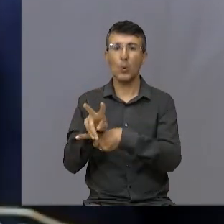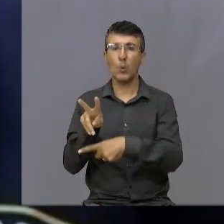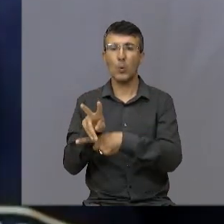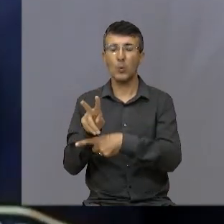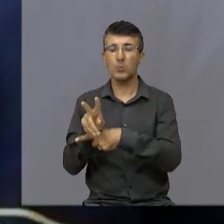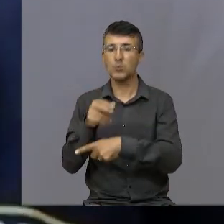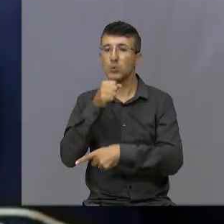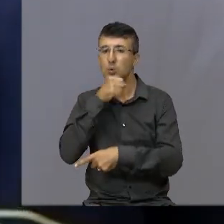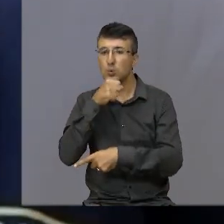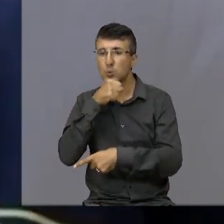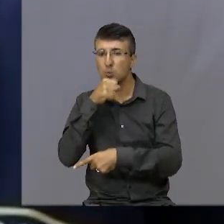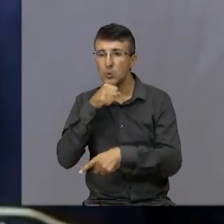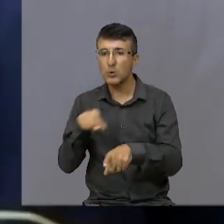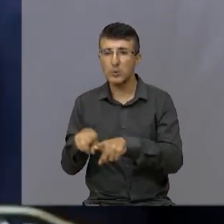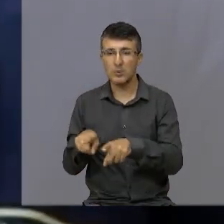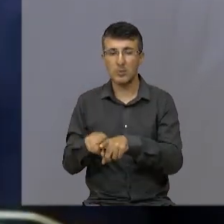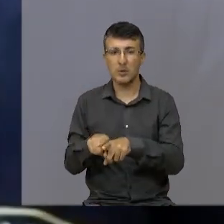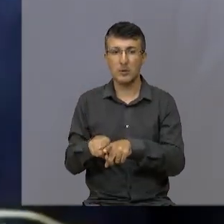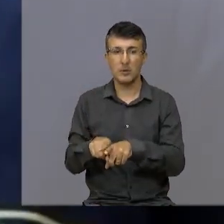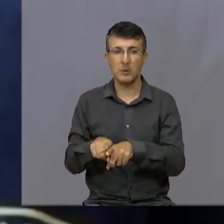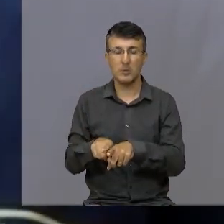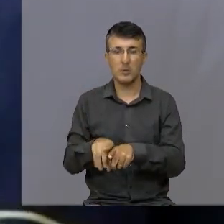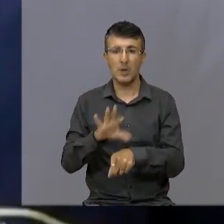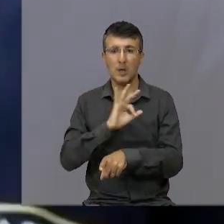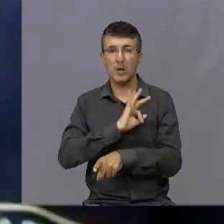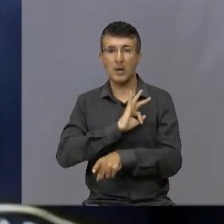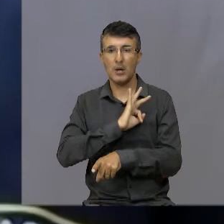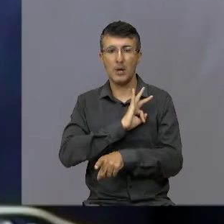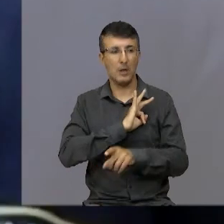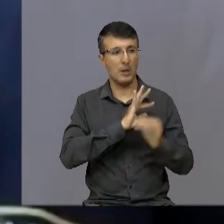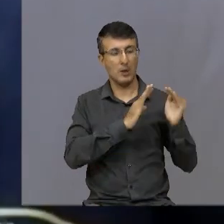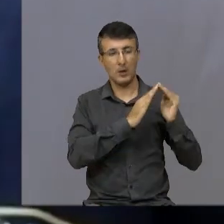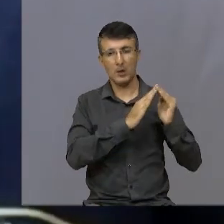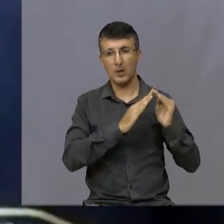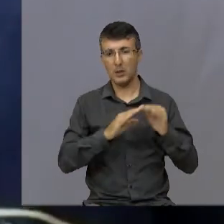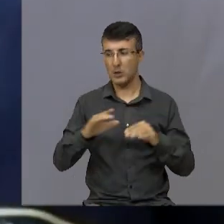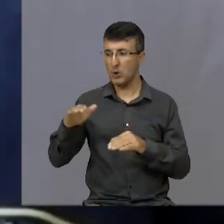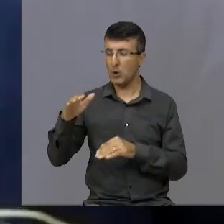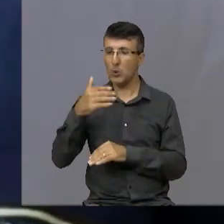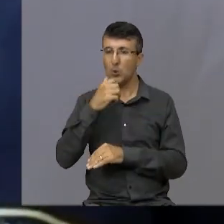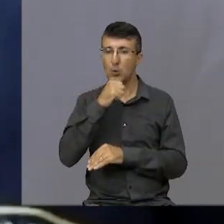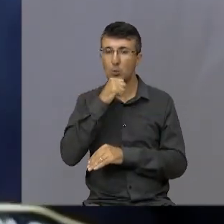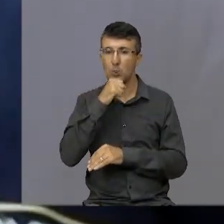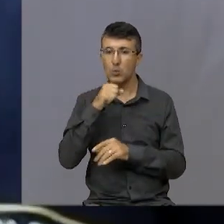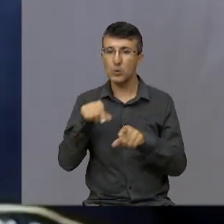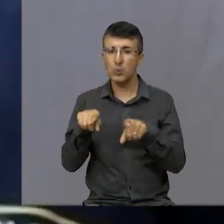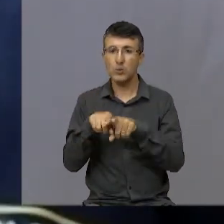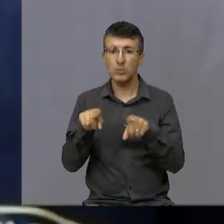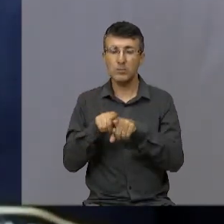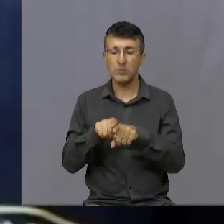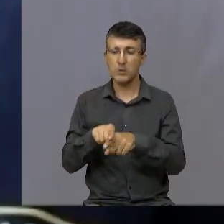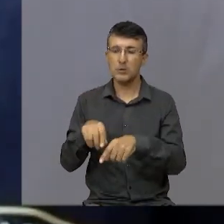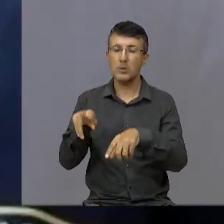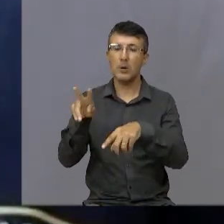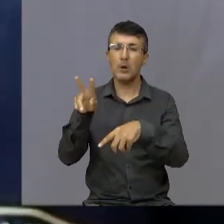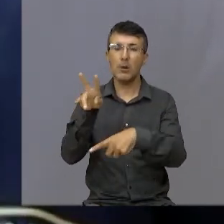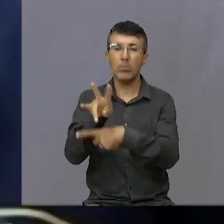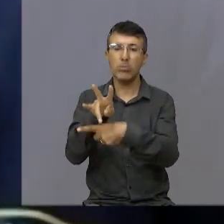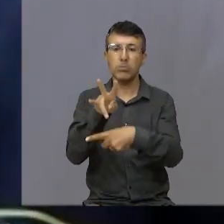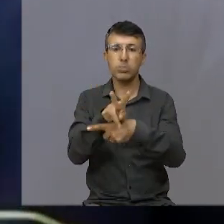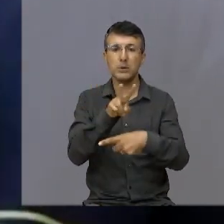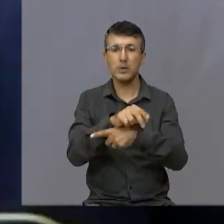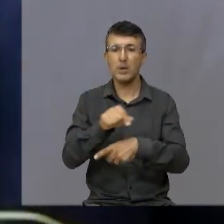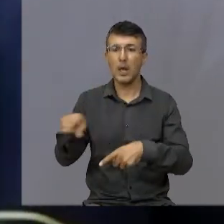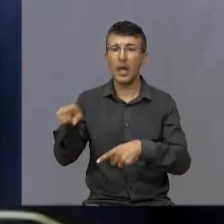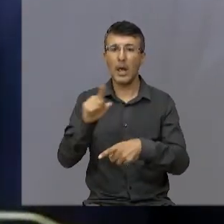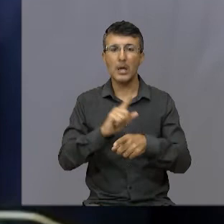idosos. Tá? A delegacia do idoso também, eu acredito que a gente tem que ter esse cuidado. Tem, porque eles estão sendo